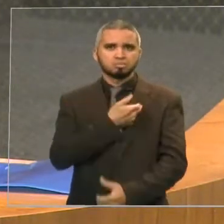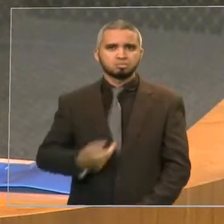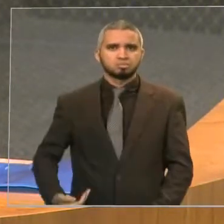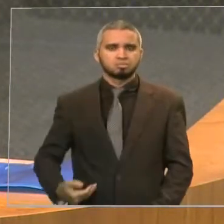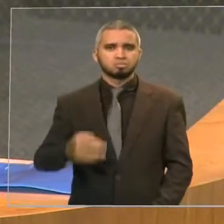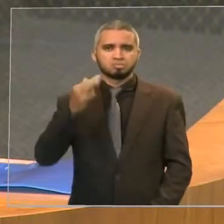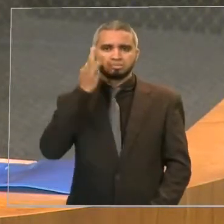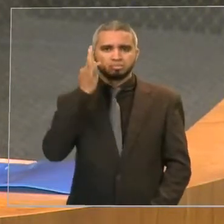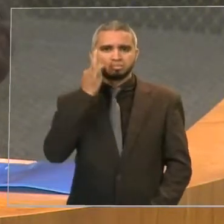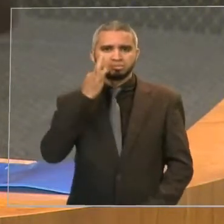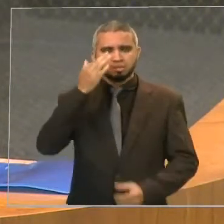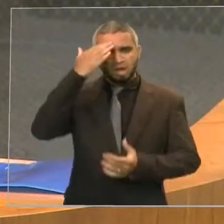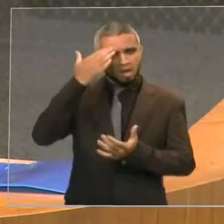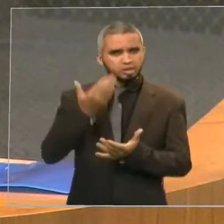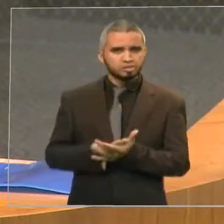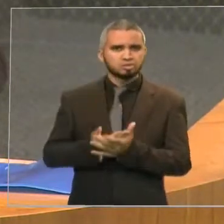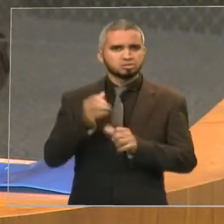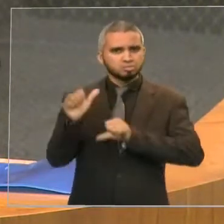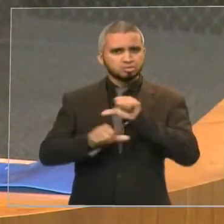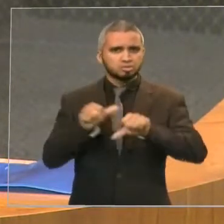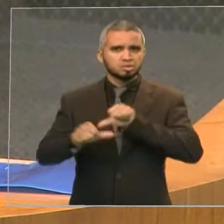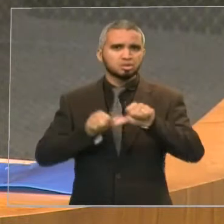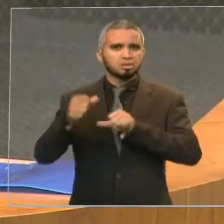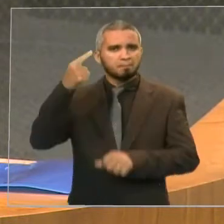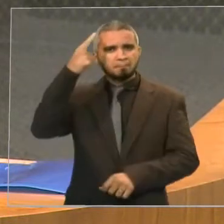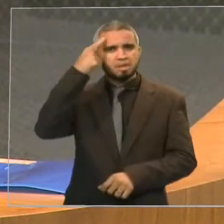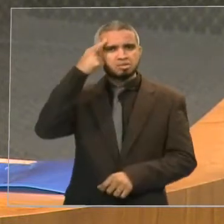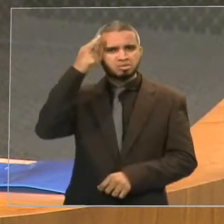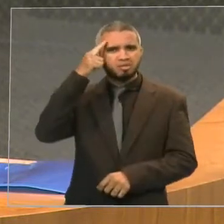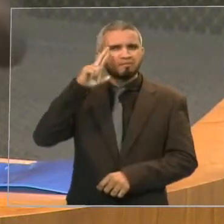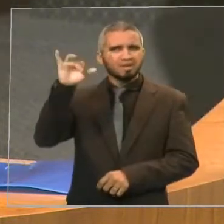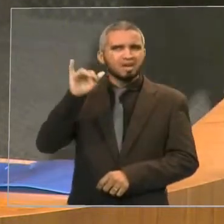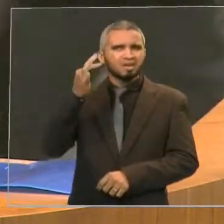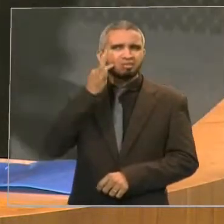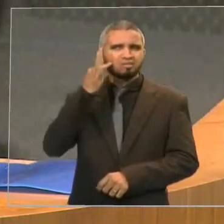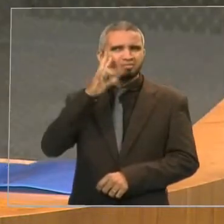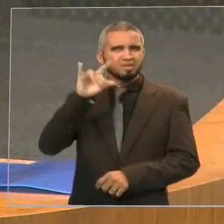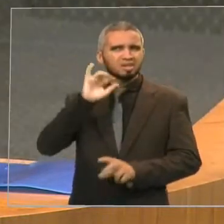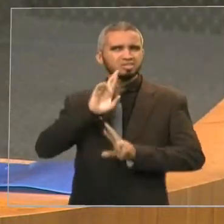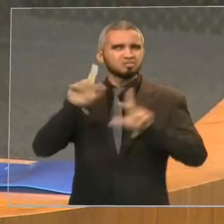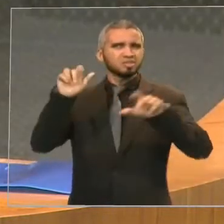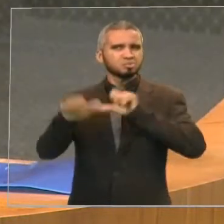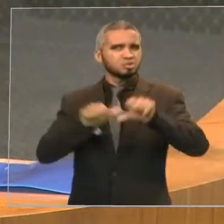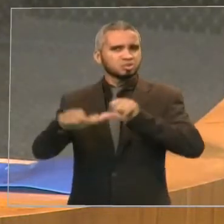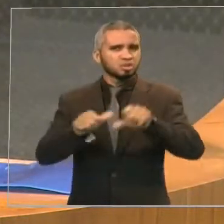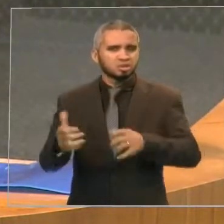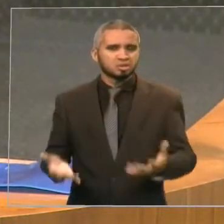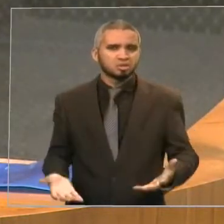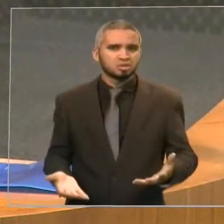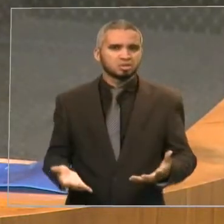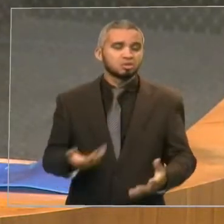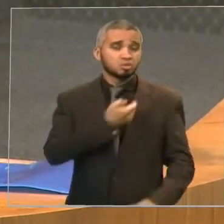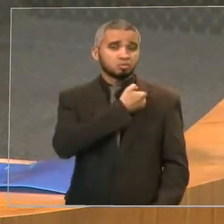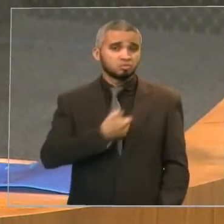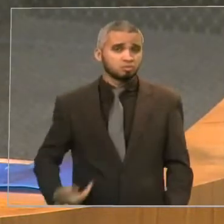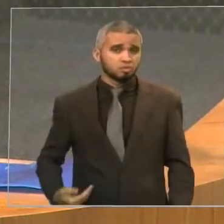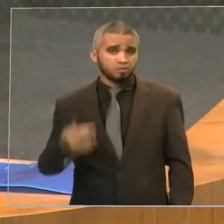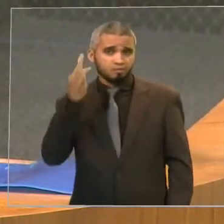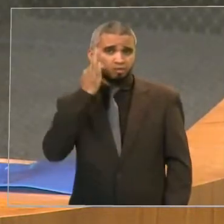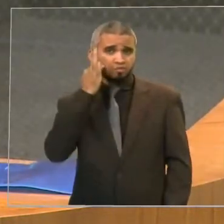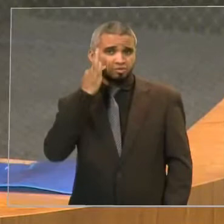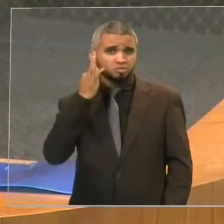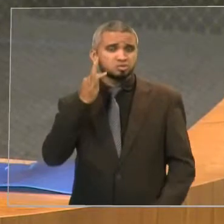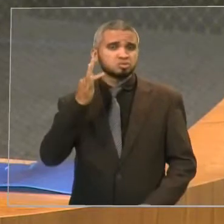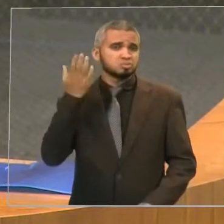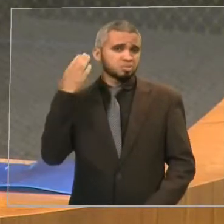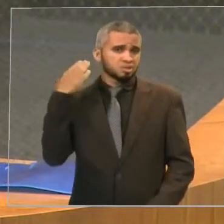na mudança. Acreditou que seria diferente. Quando o governador Flávio Dino fazia diálogos pelo Maranhão,